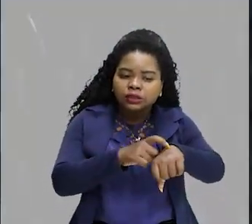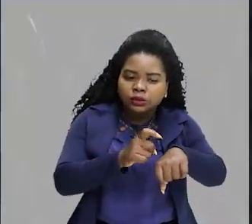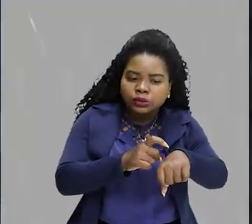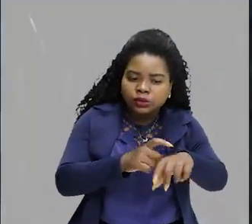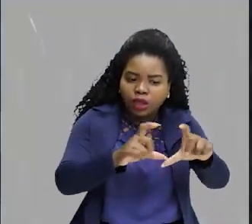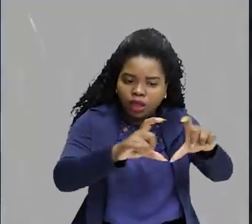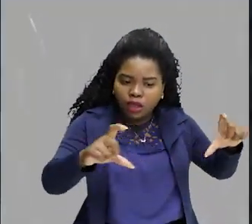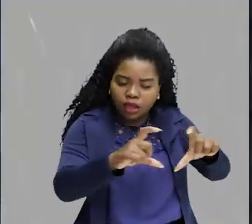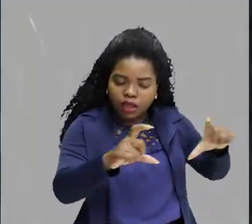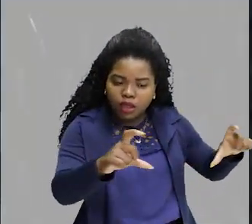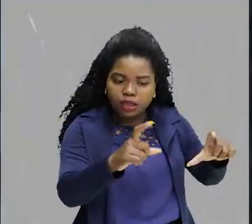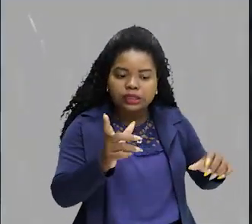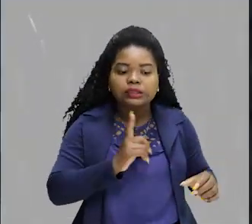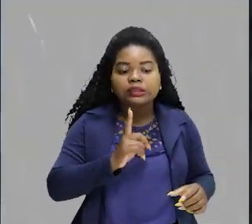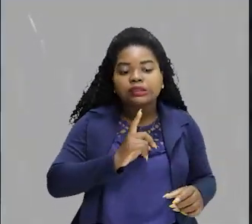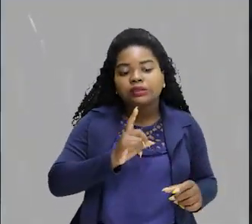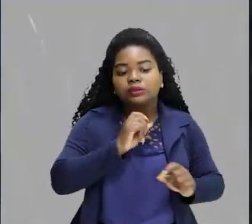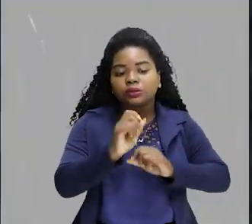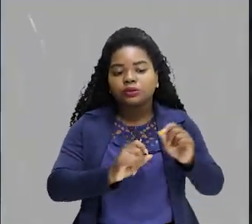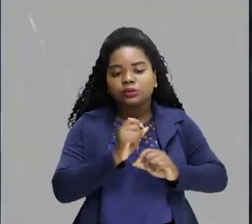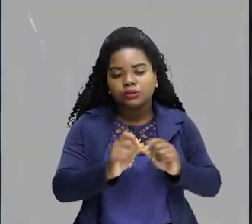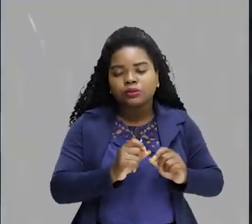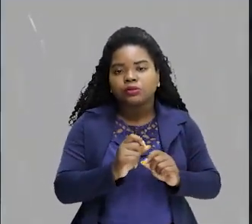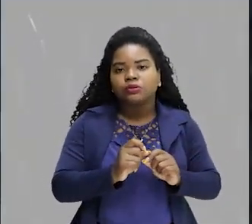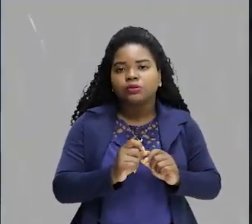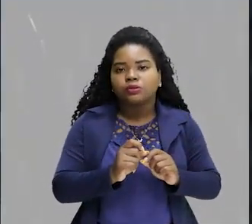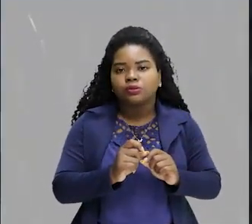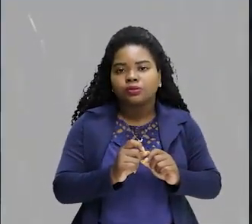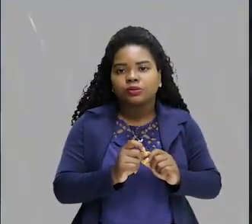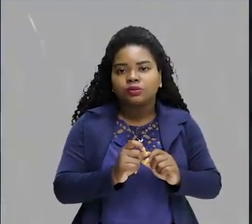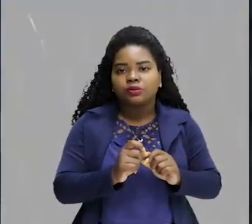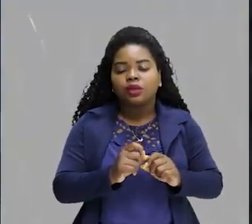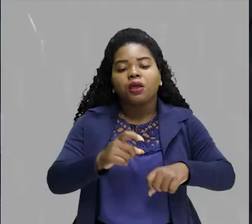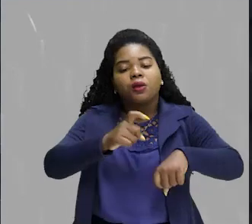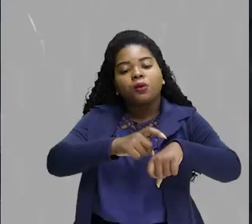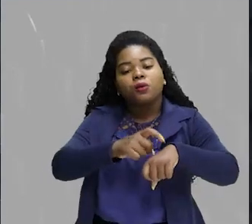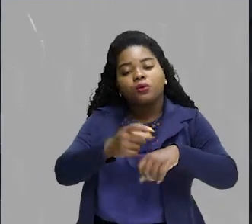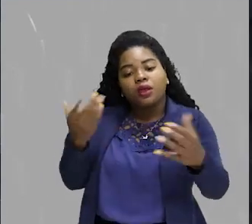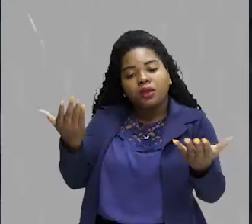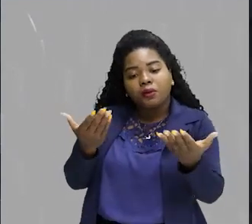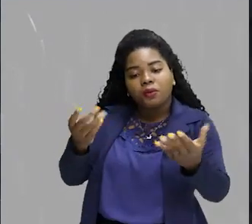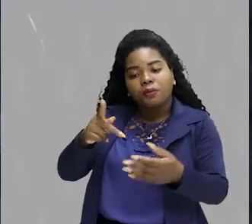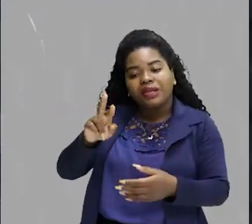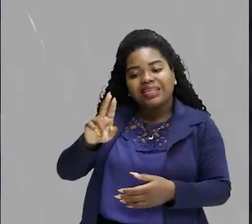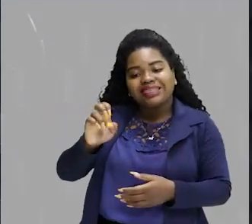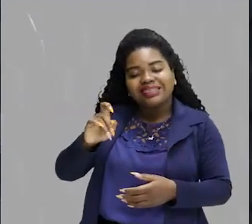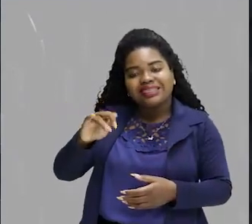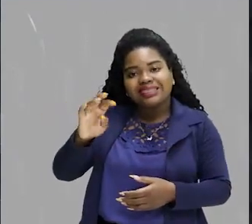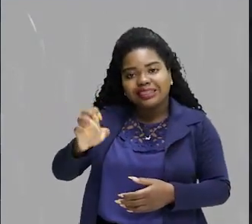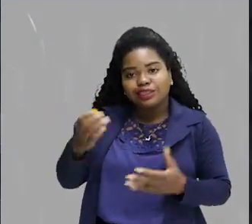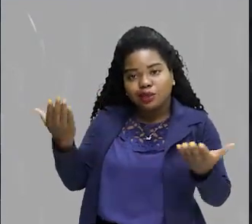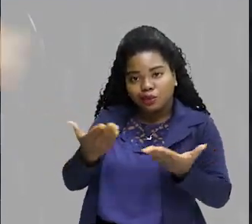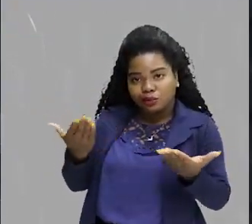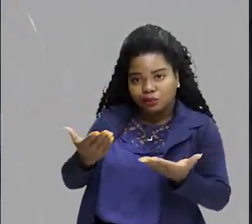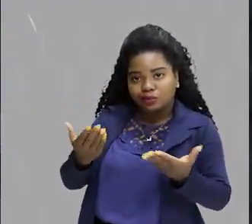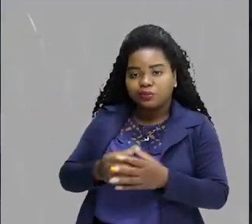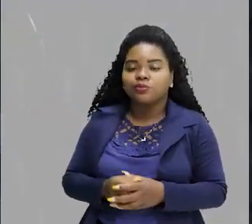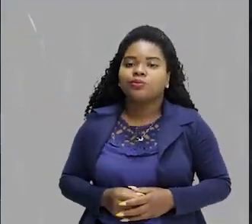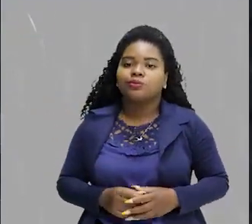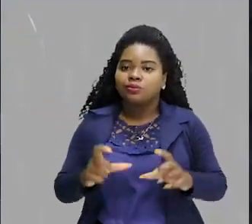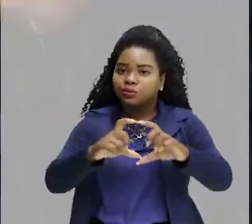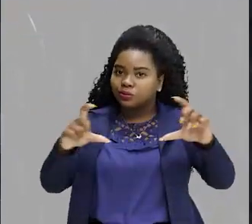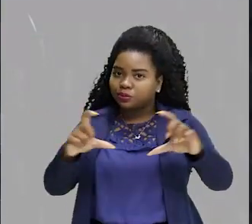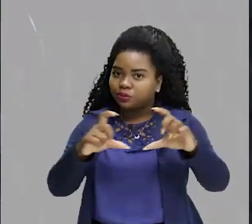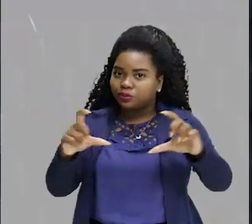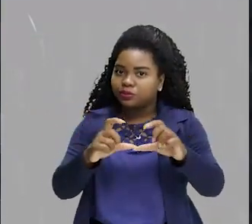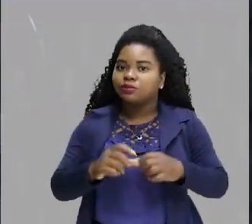sempre seguimos a partir do momento em que você está. Então, por exemplo, o tempo presente é o nosso momento atual, é o momento da nossa fala, bem